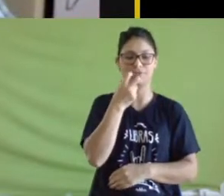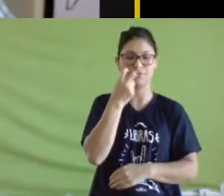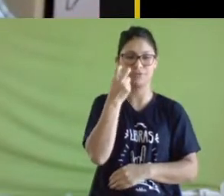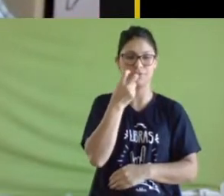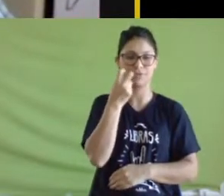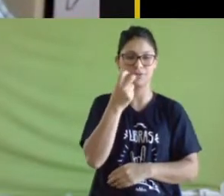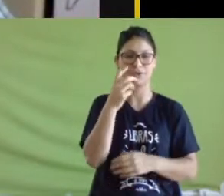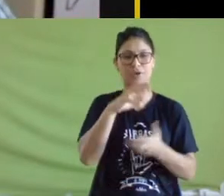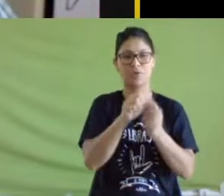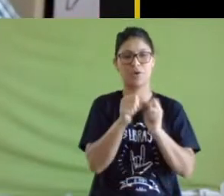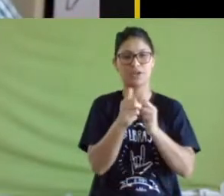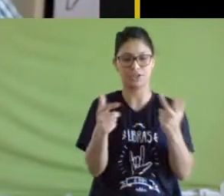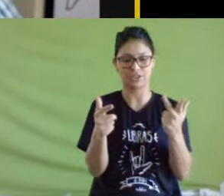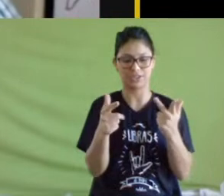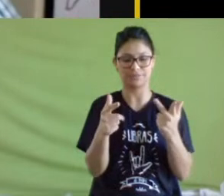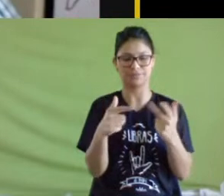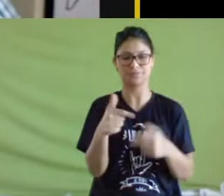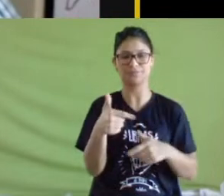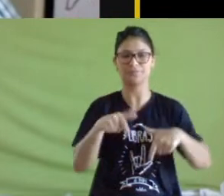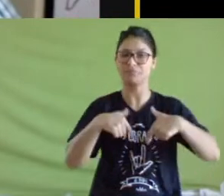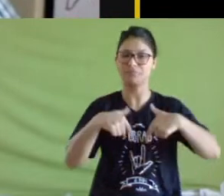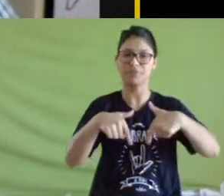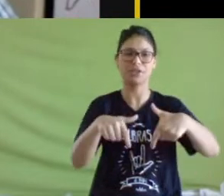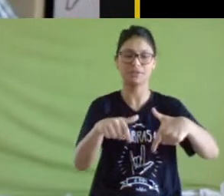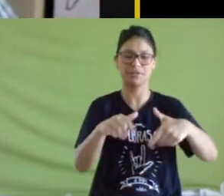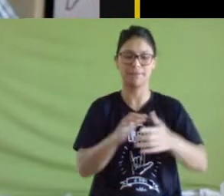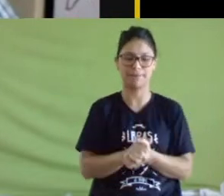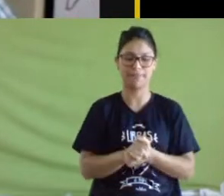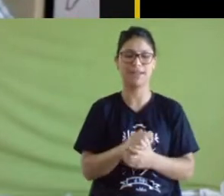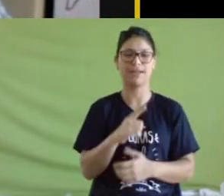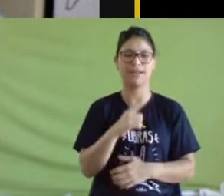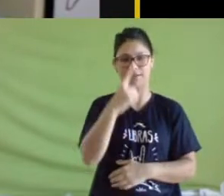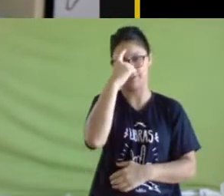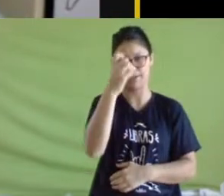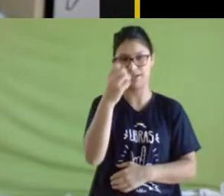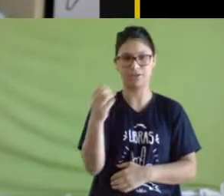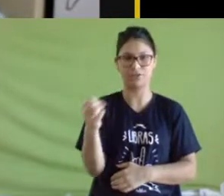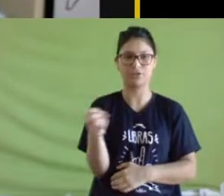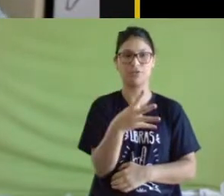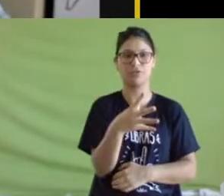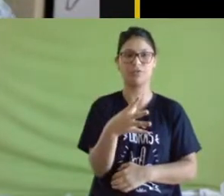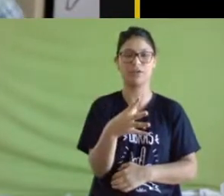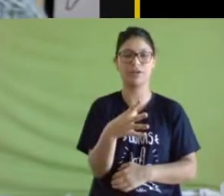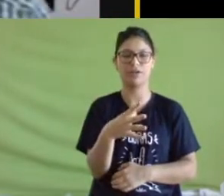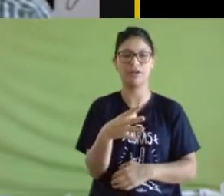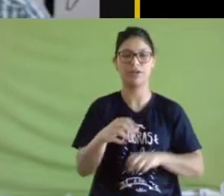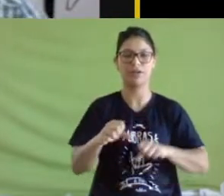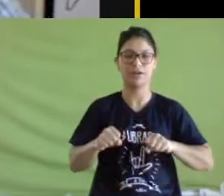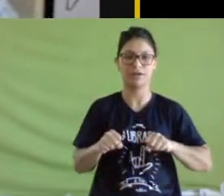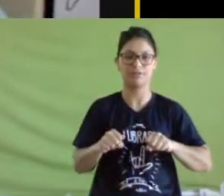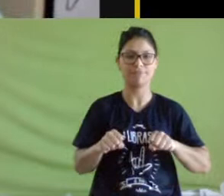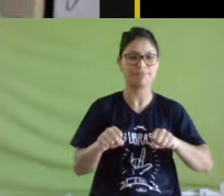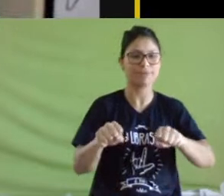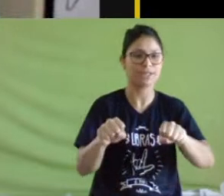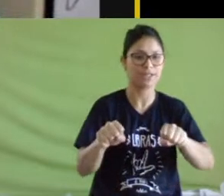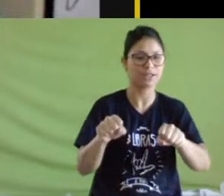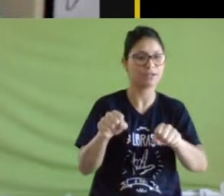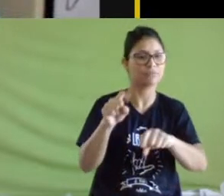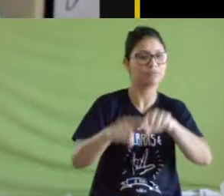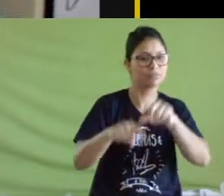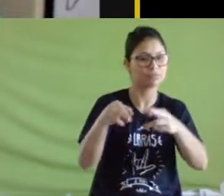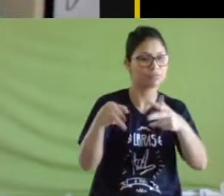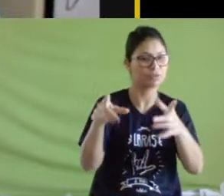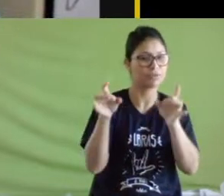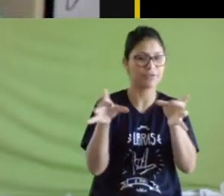mais emprego, eles inventaram uma nova mercadoria, que foi a originalidade. Quer